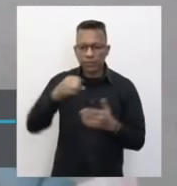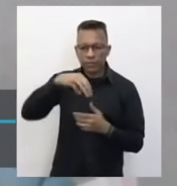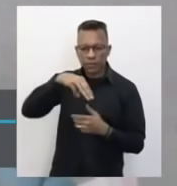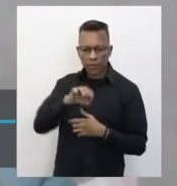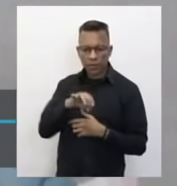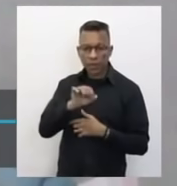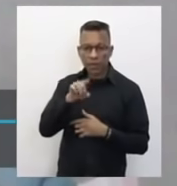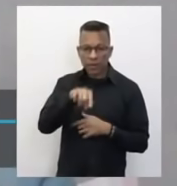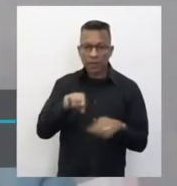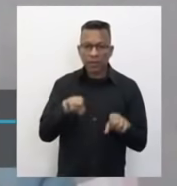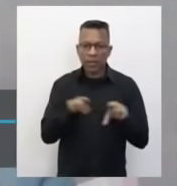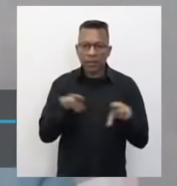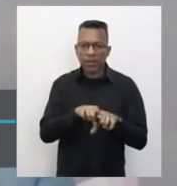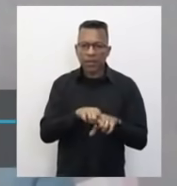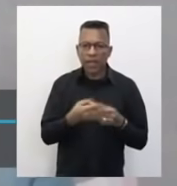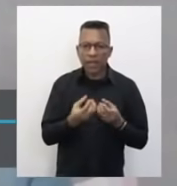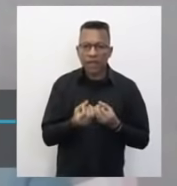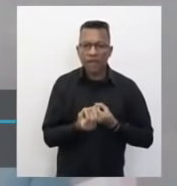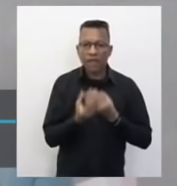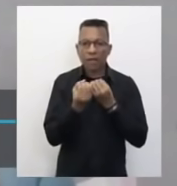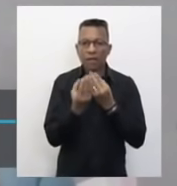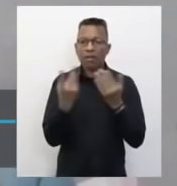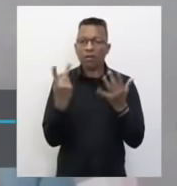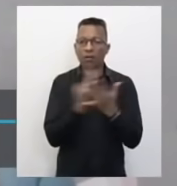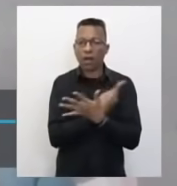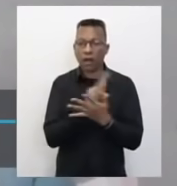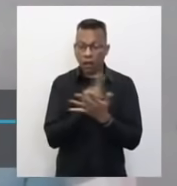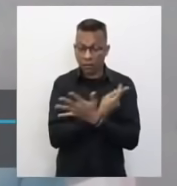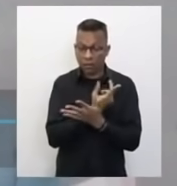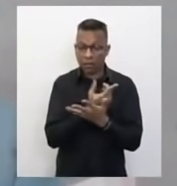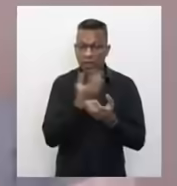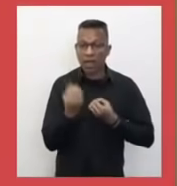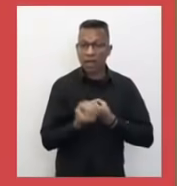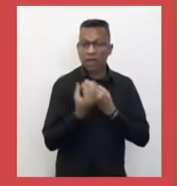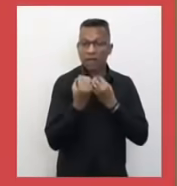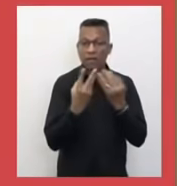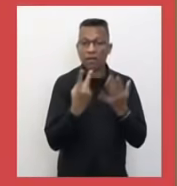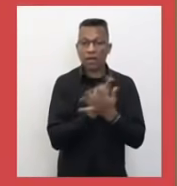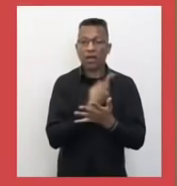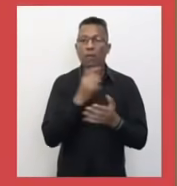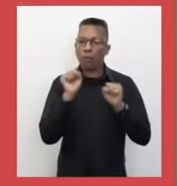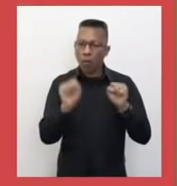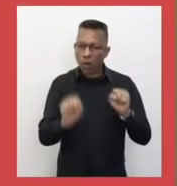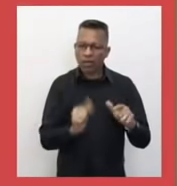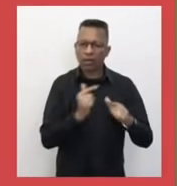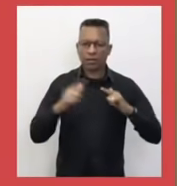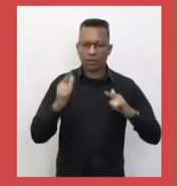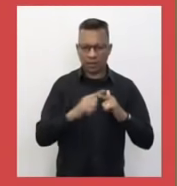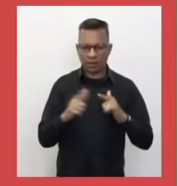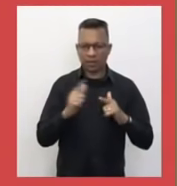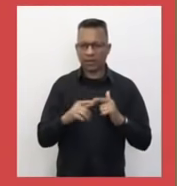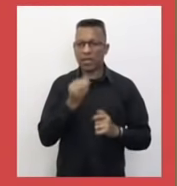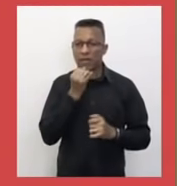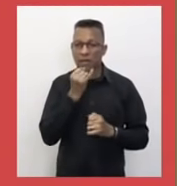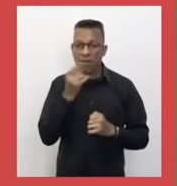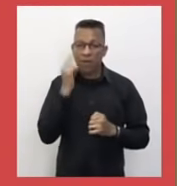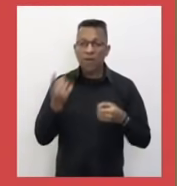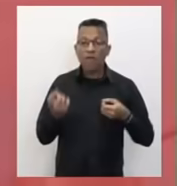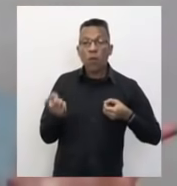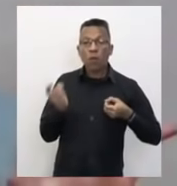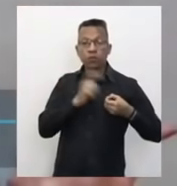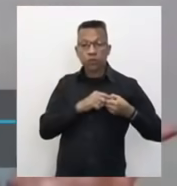trazer desinformação, a desinformação pode causar alguns problemas, não é? Vamos retornar à